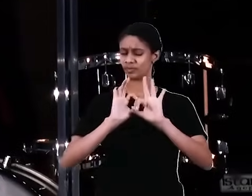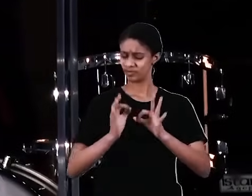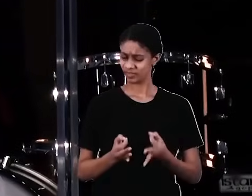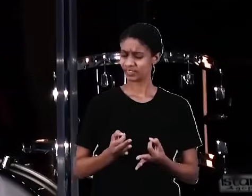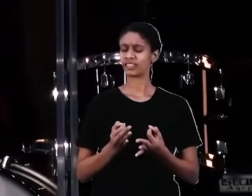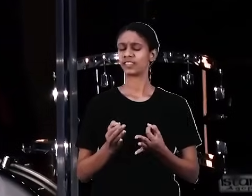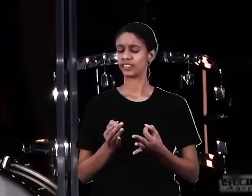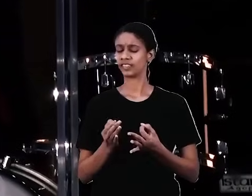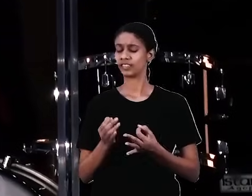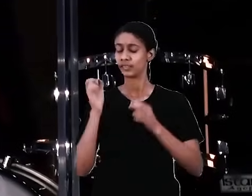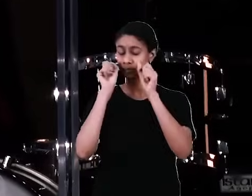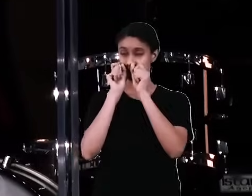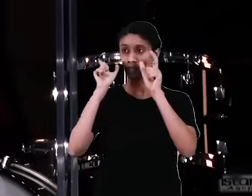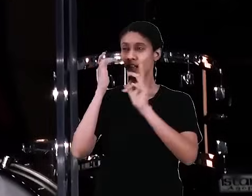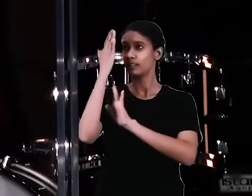necessária pra, como Davi, dizer,